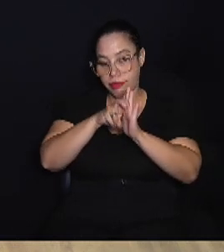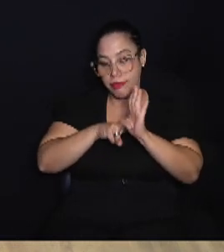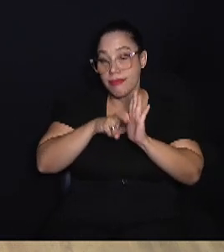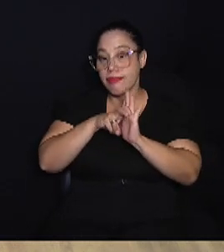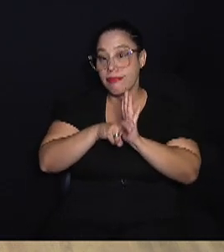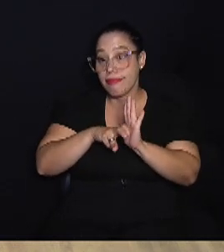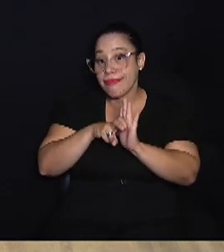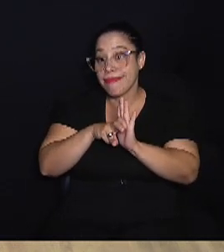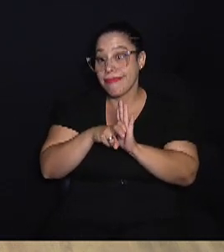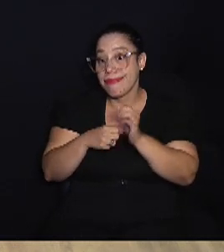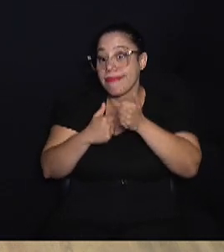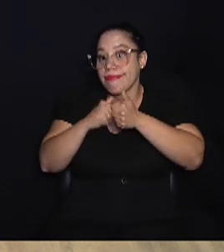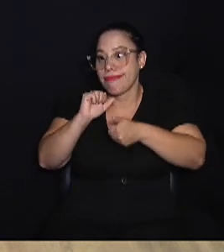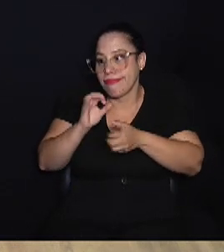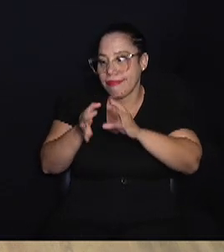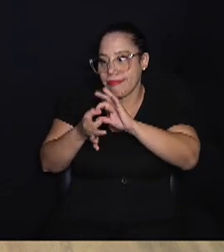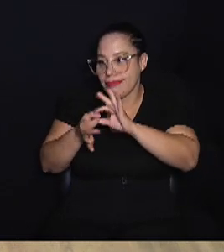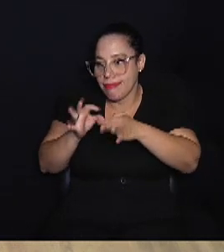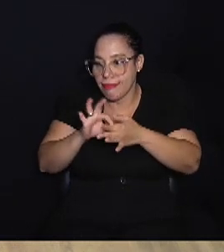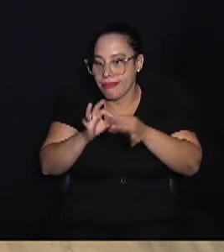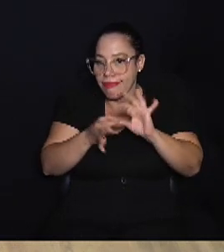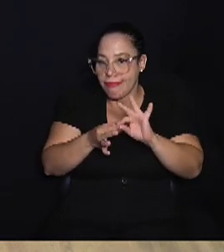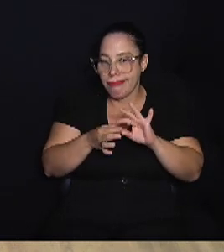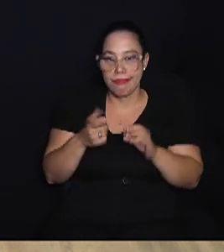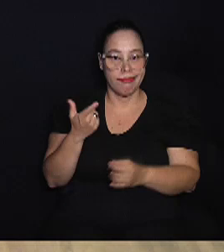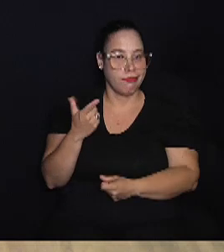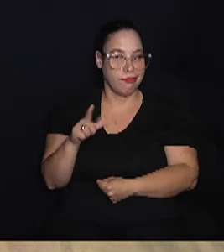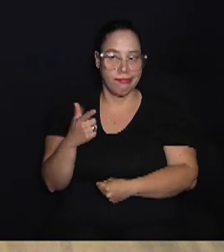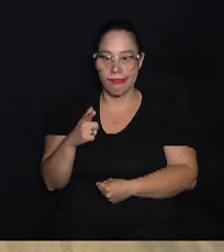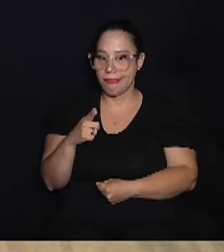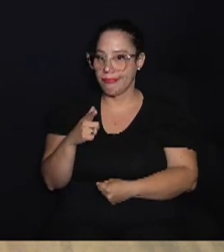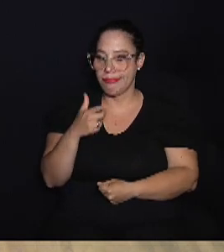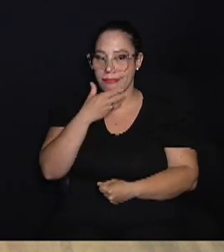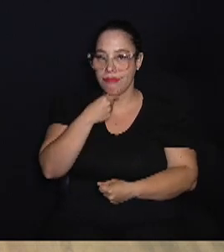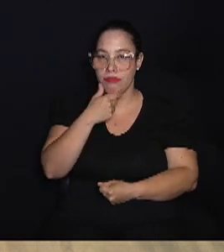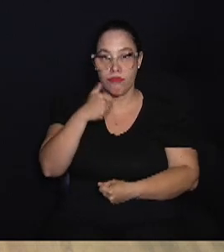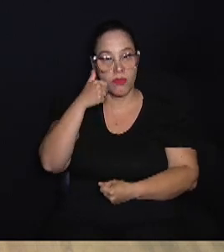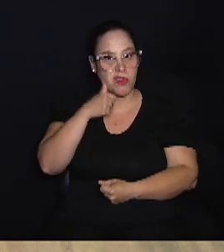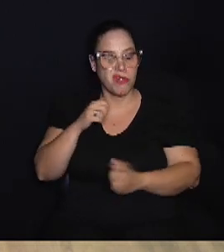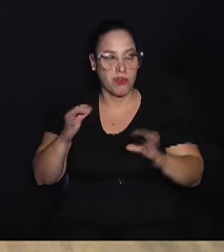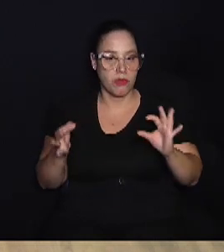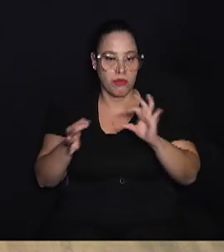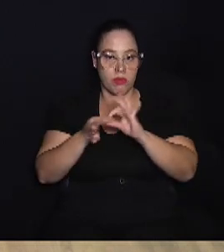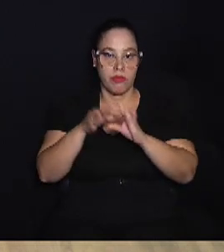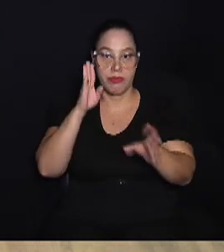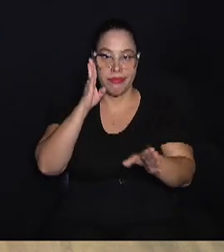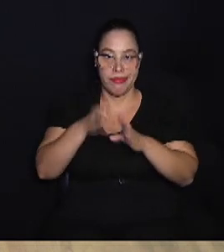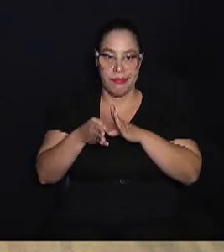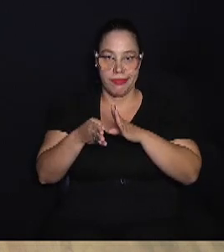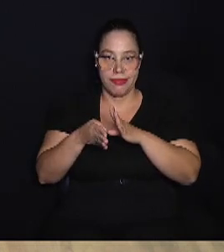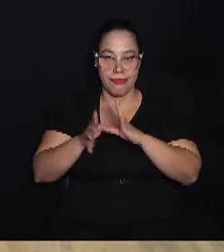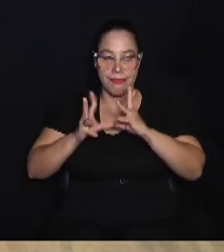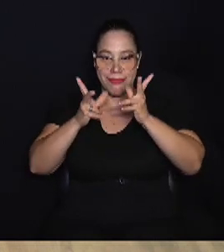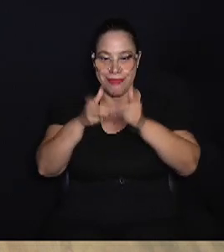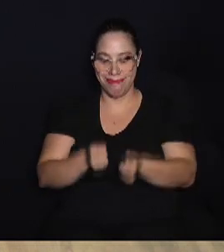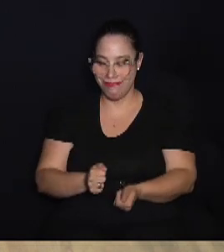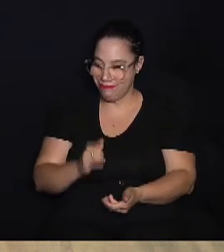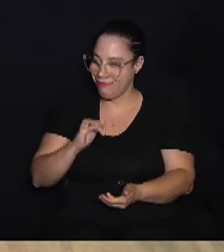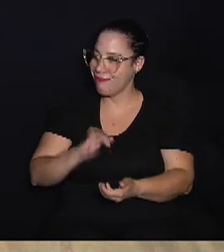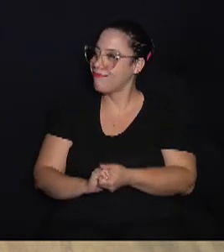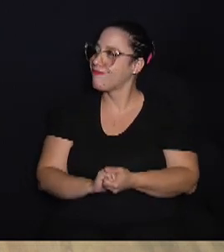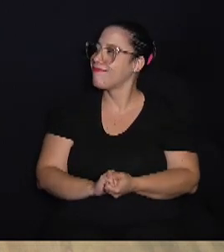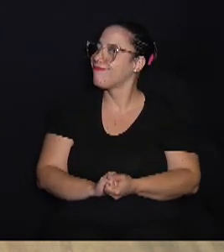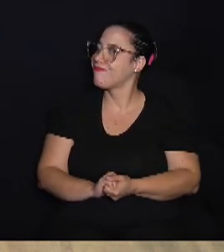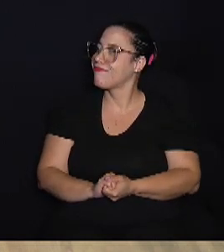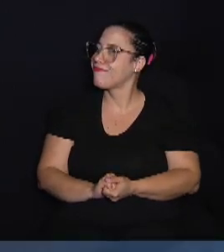um esporte paralímpico que não tem divisão de gênero e une fundamentos de diversas modalidades.